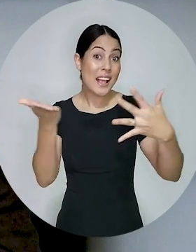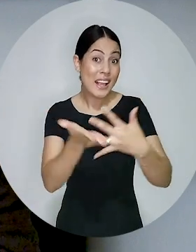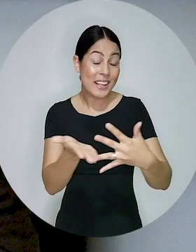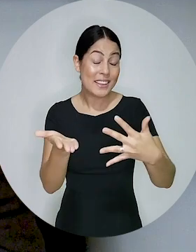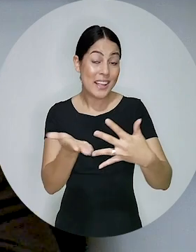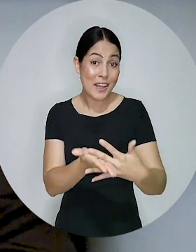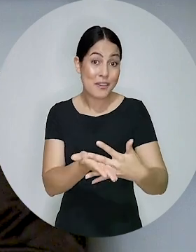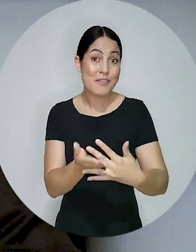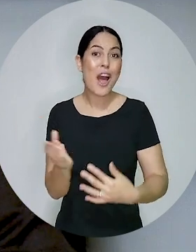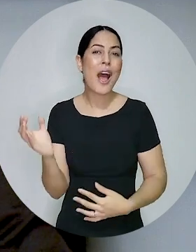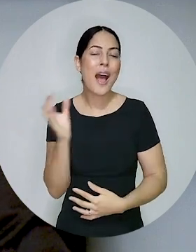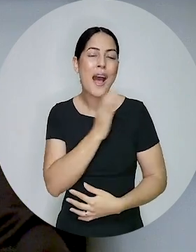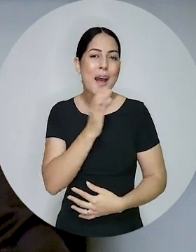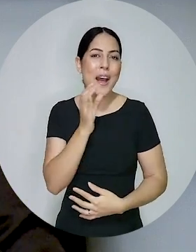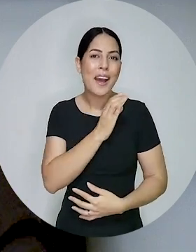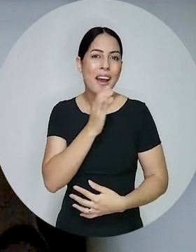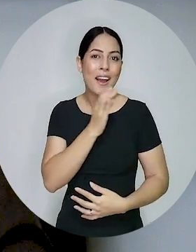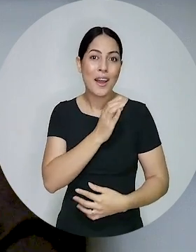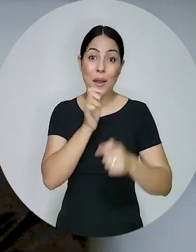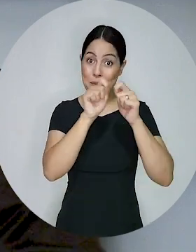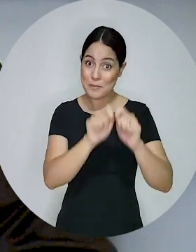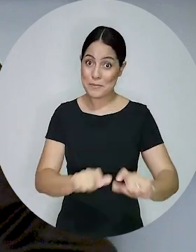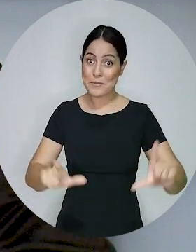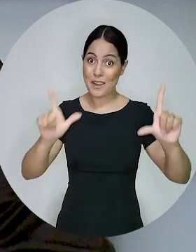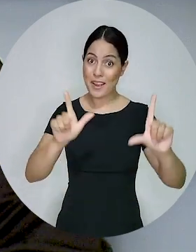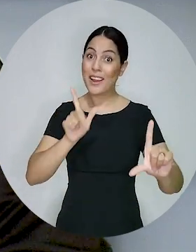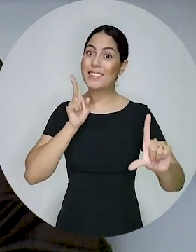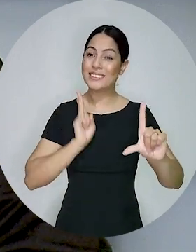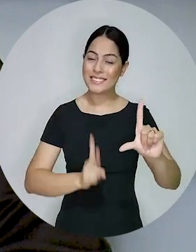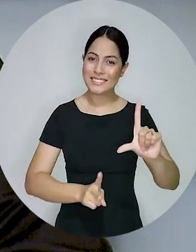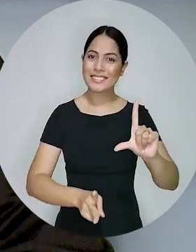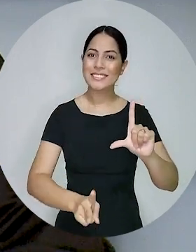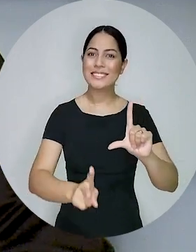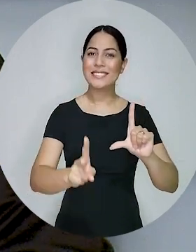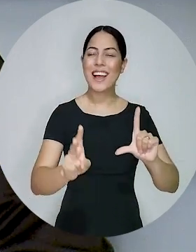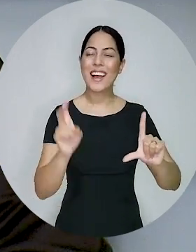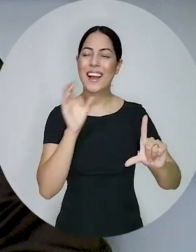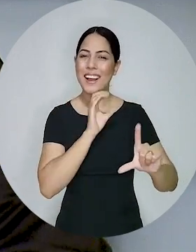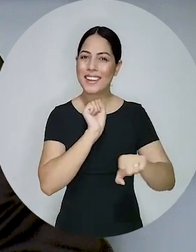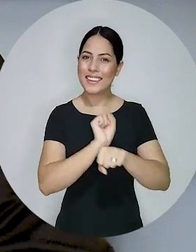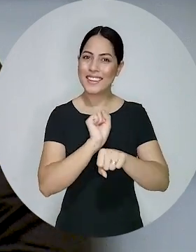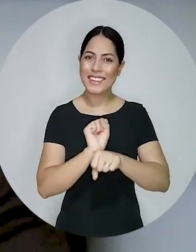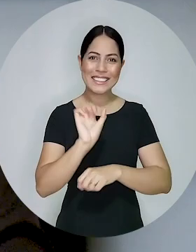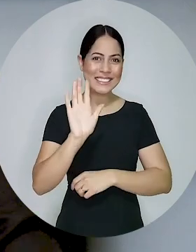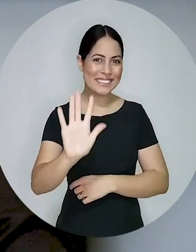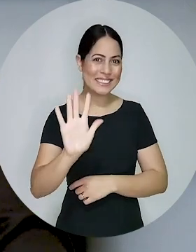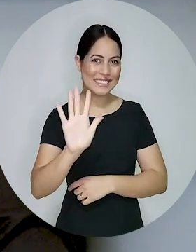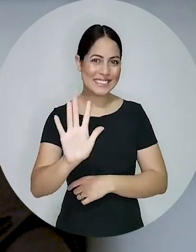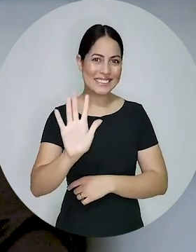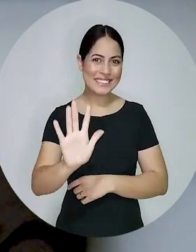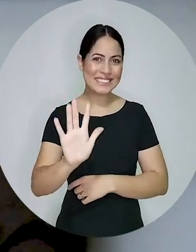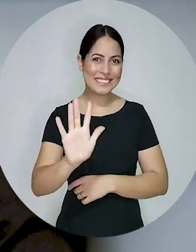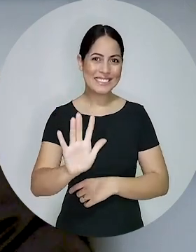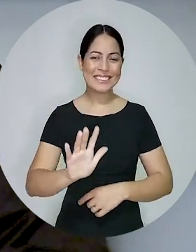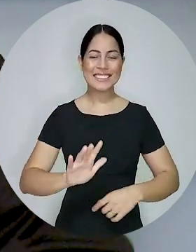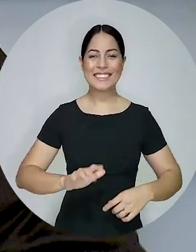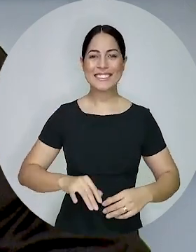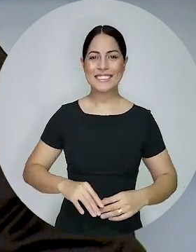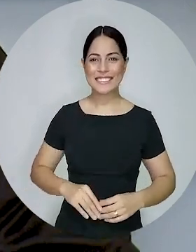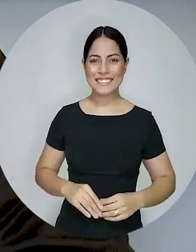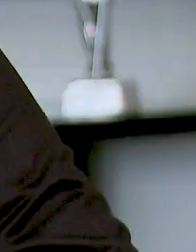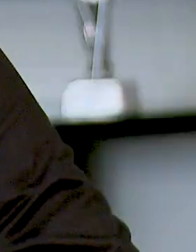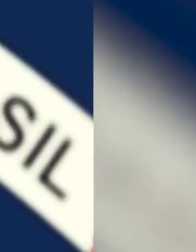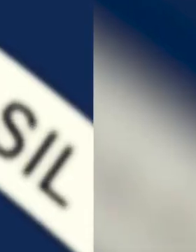Agora nós vamos para um breve intervalo e voltamos em instantes com mais OAB Nacional. É muito rápido, não saia